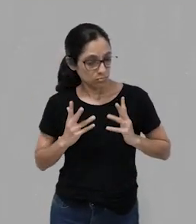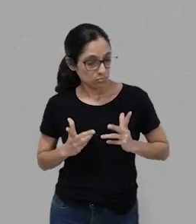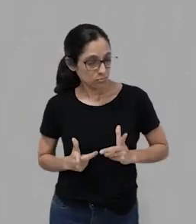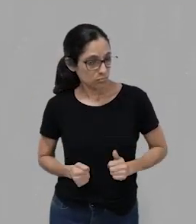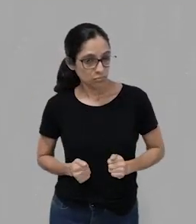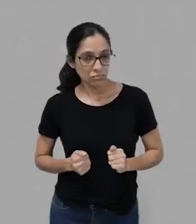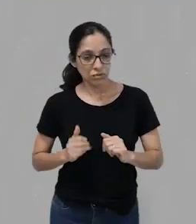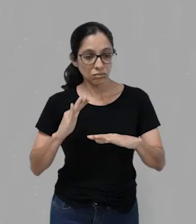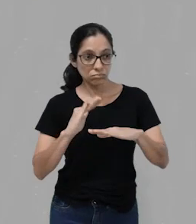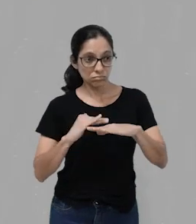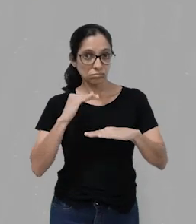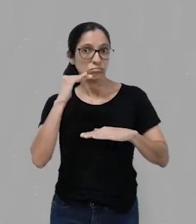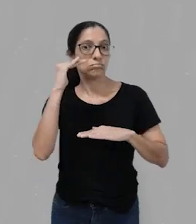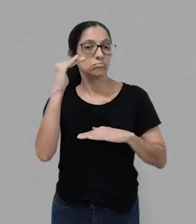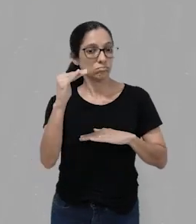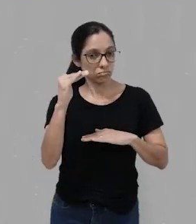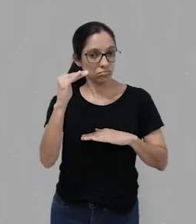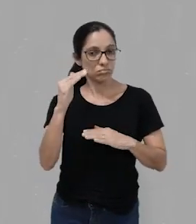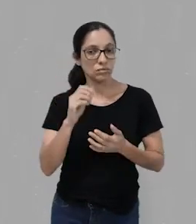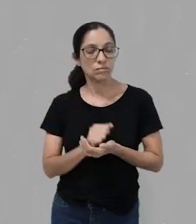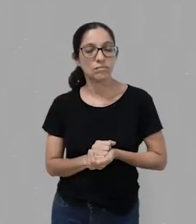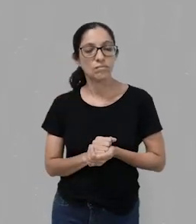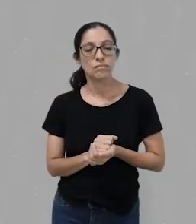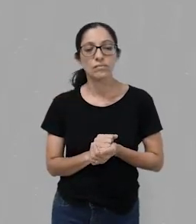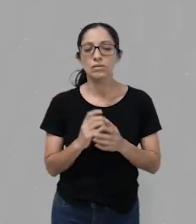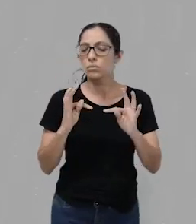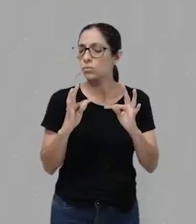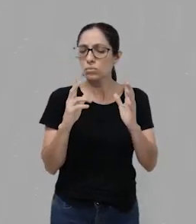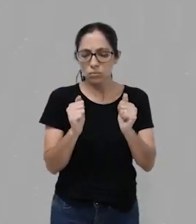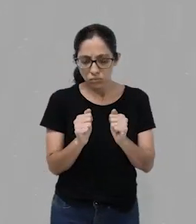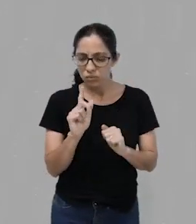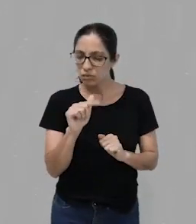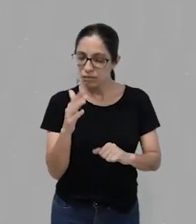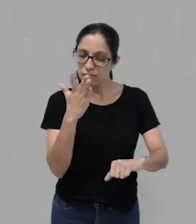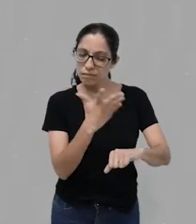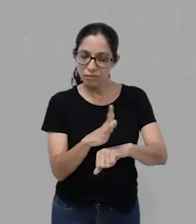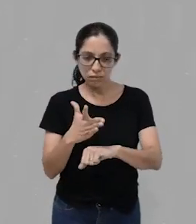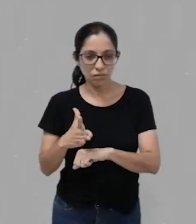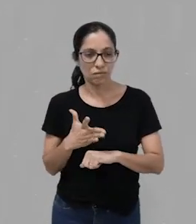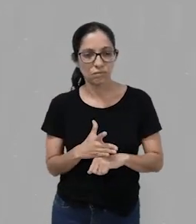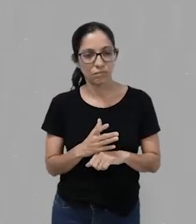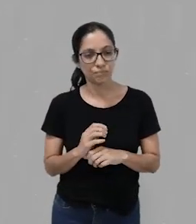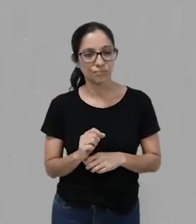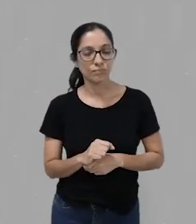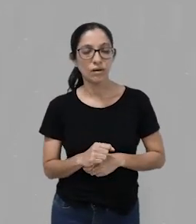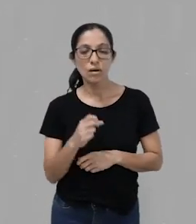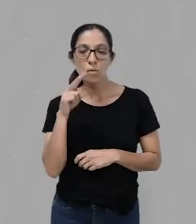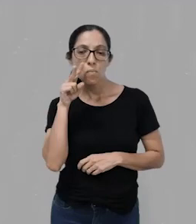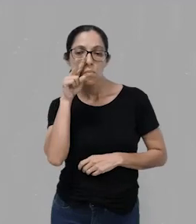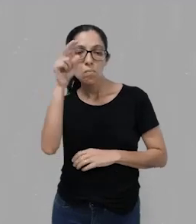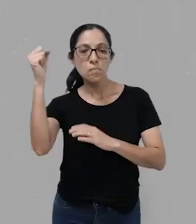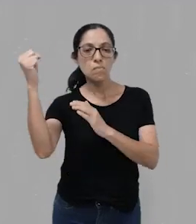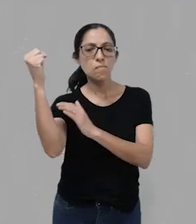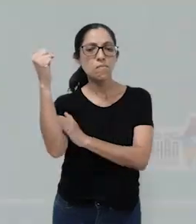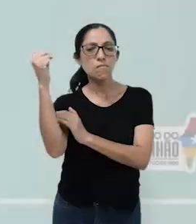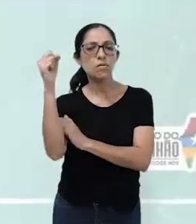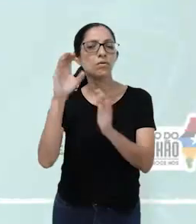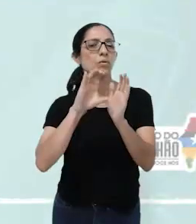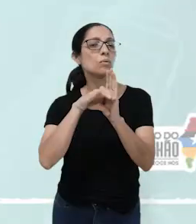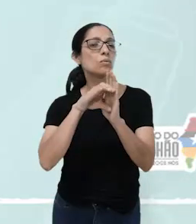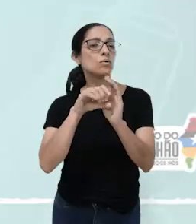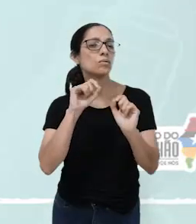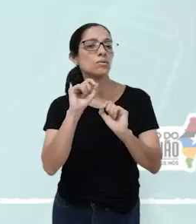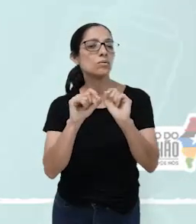nível. Tá certo? Então, é tudo aquilo que é treinável. Força. O que é força, então, professor?